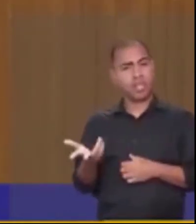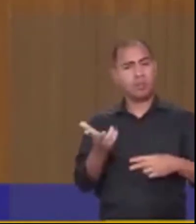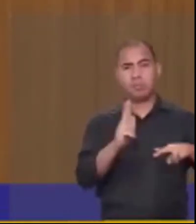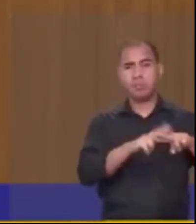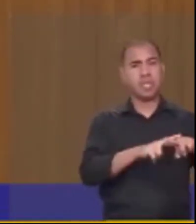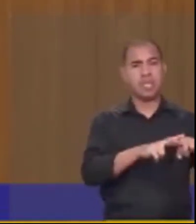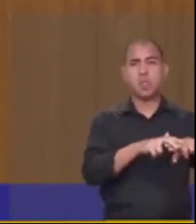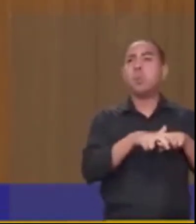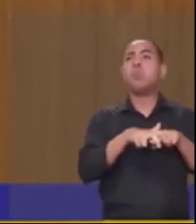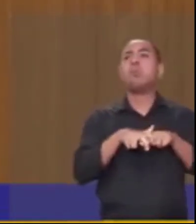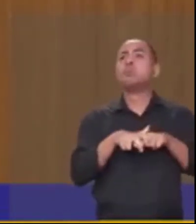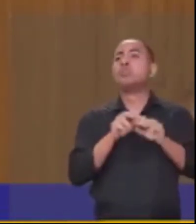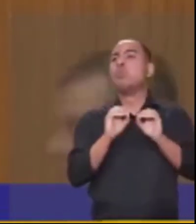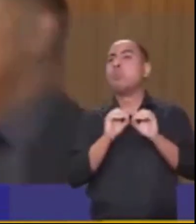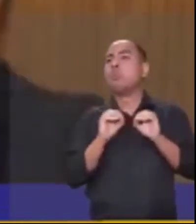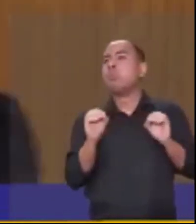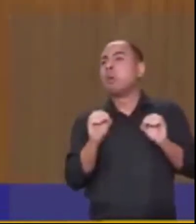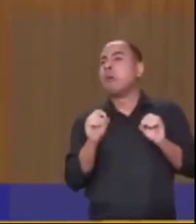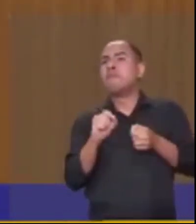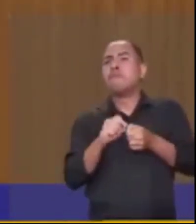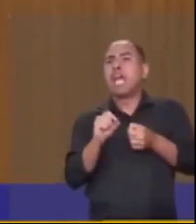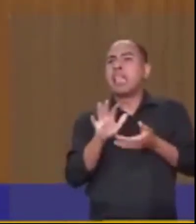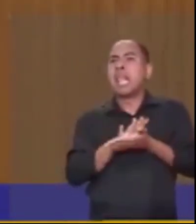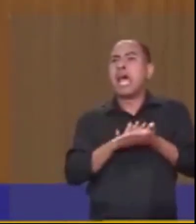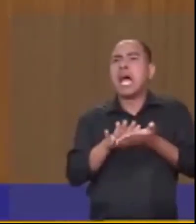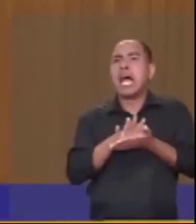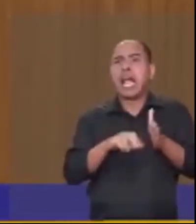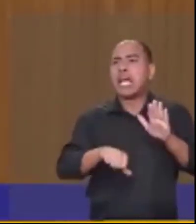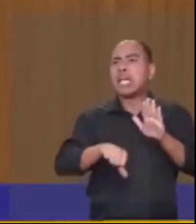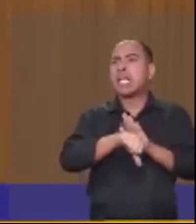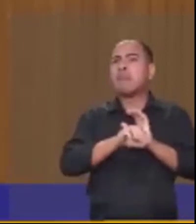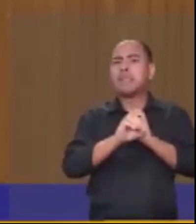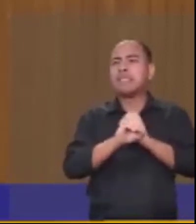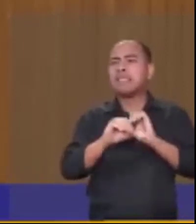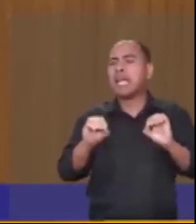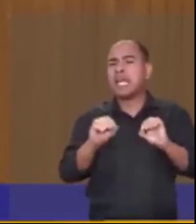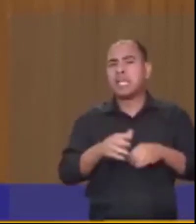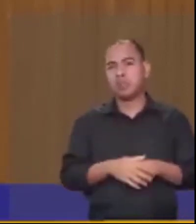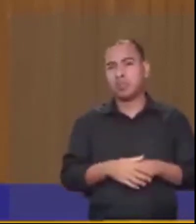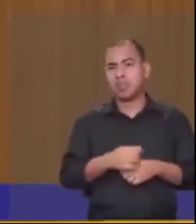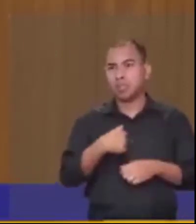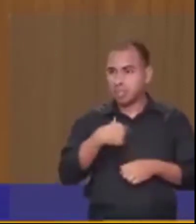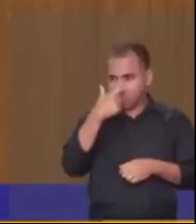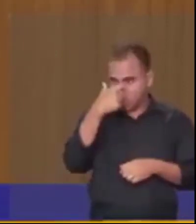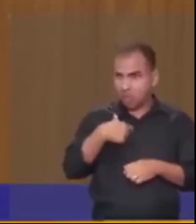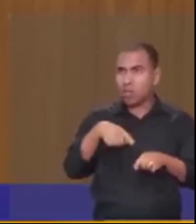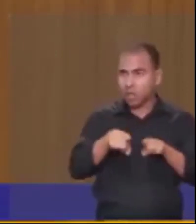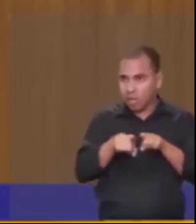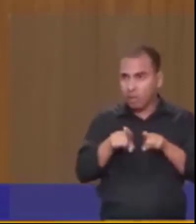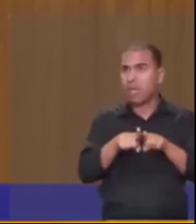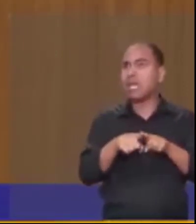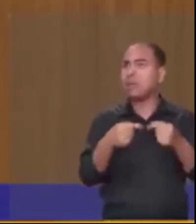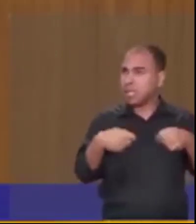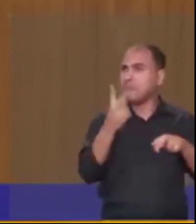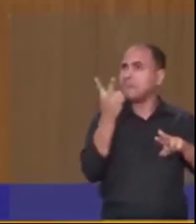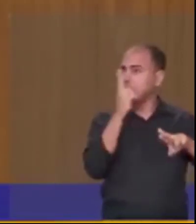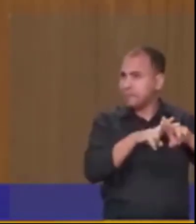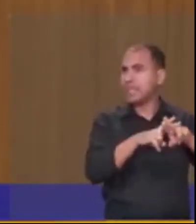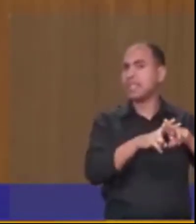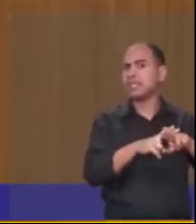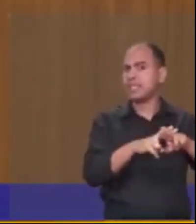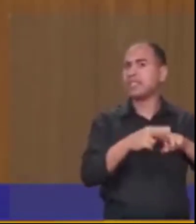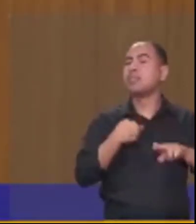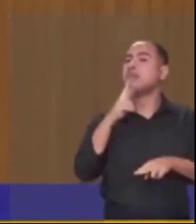sem ter feito nada eu também deveria estar preso respondendo ao Senhor Deputado Mauro Rubens eu